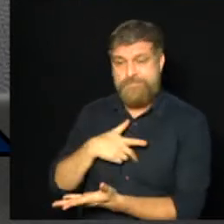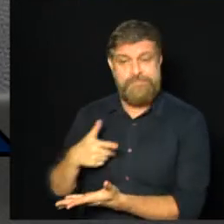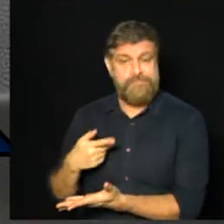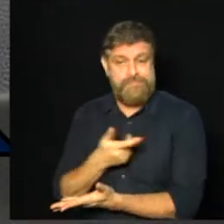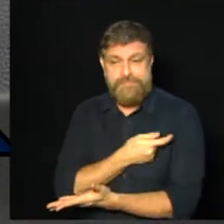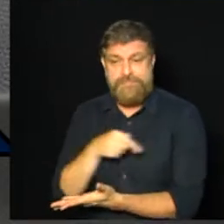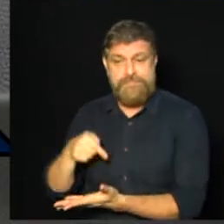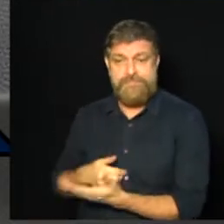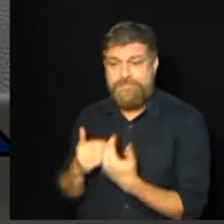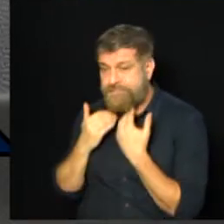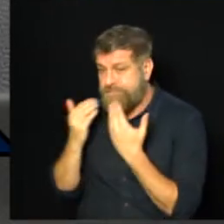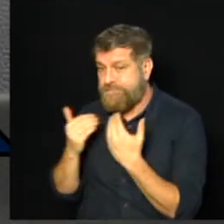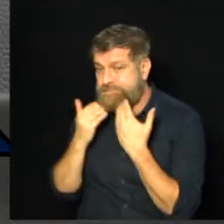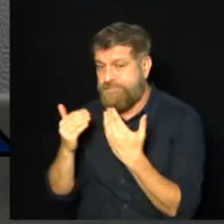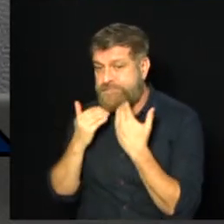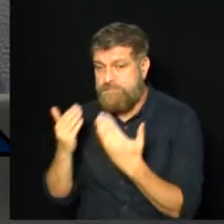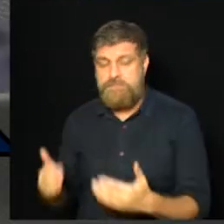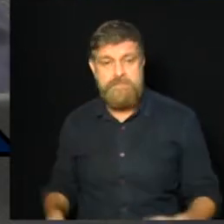agravada.